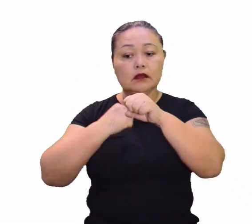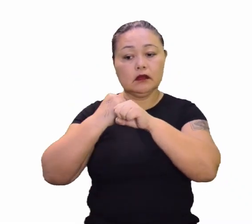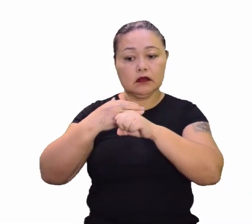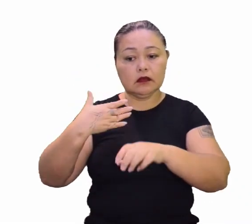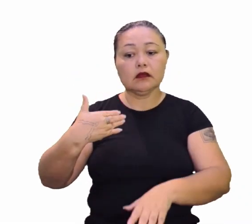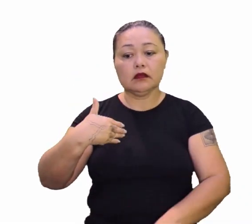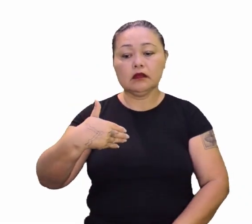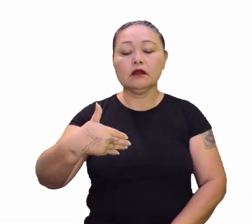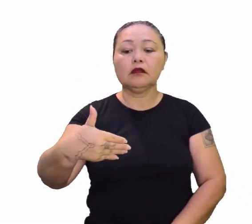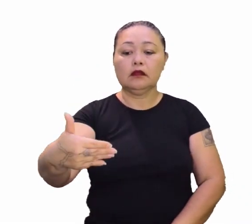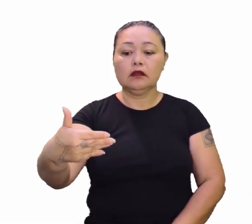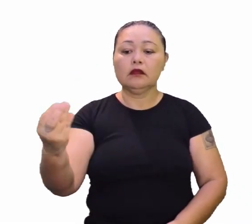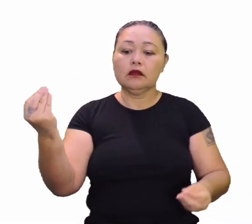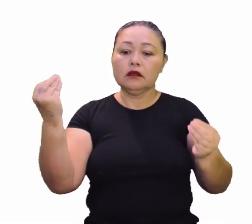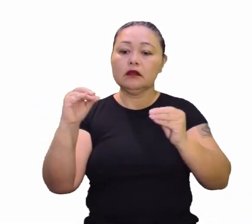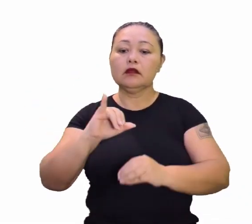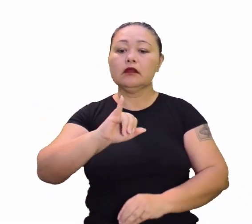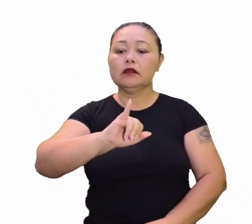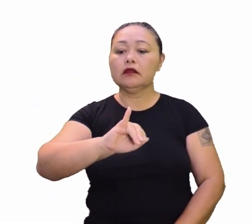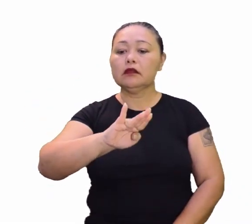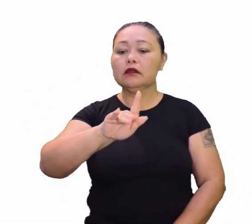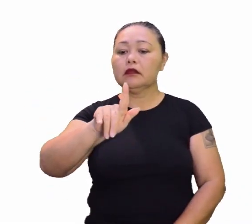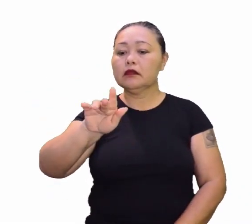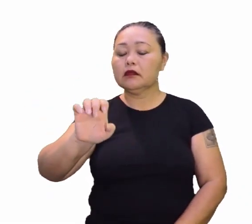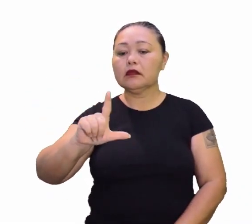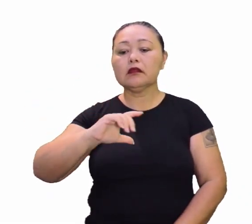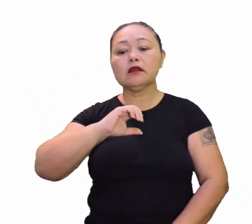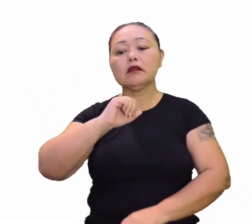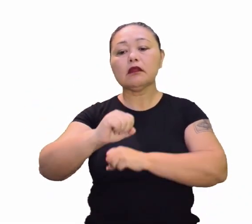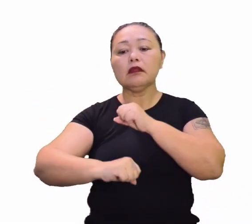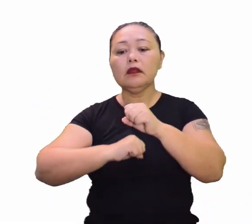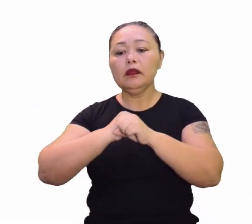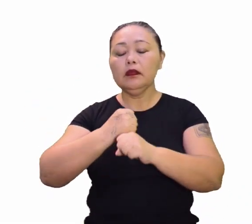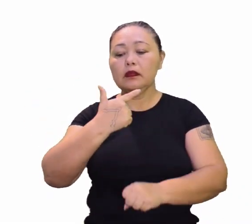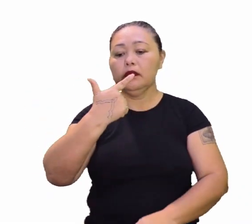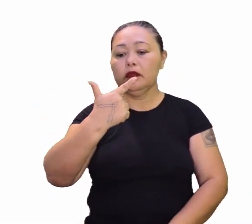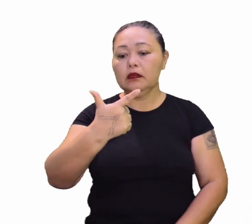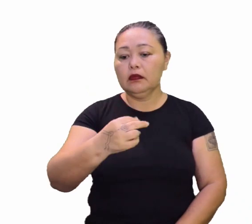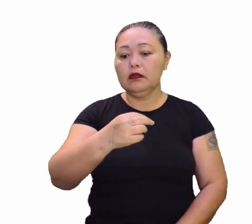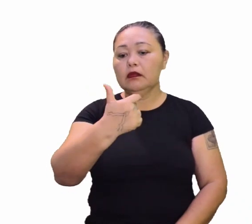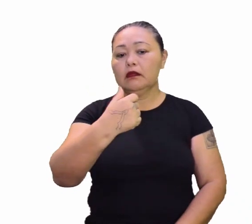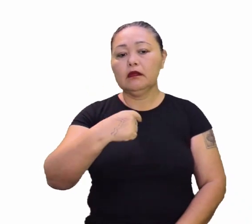ano, que foi publicada pelo IBGE em 2021,